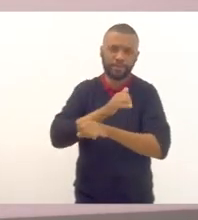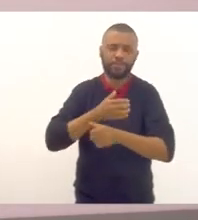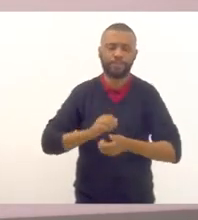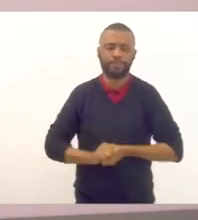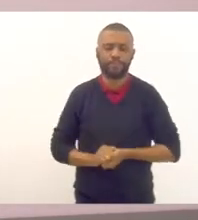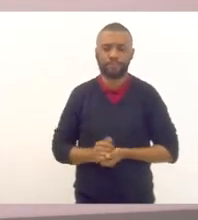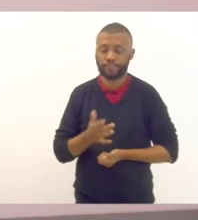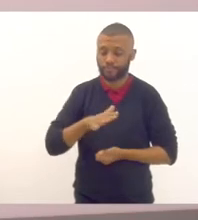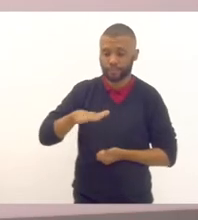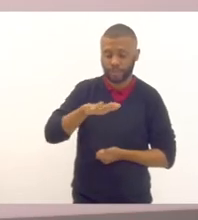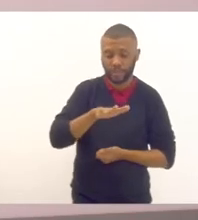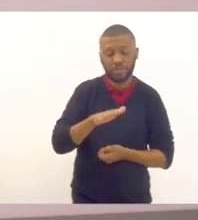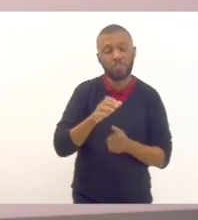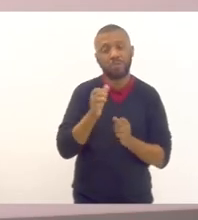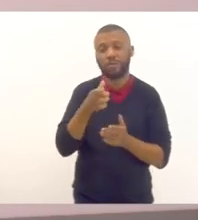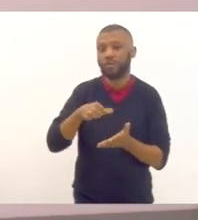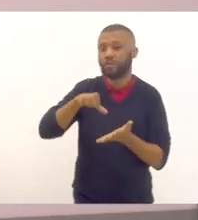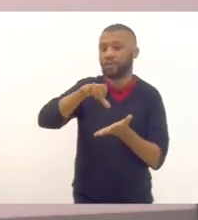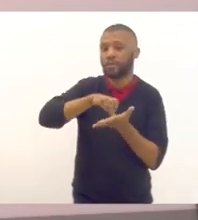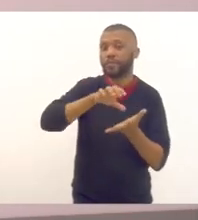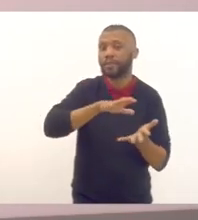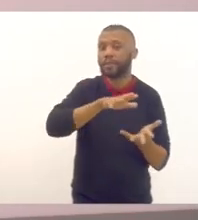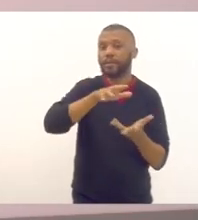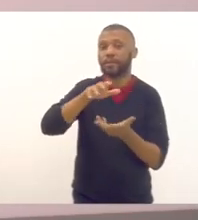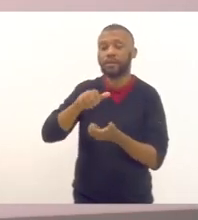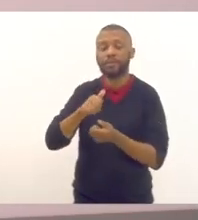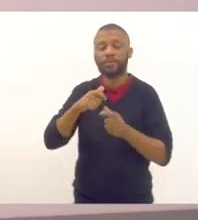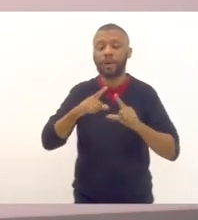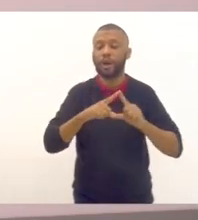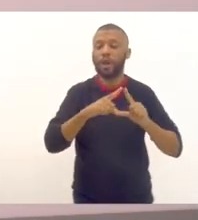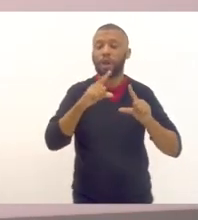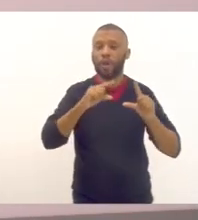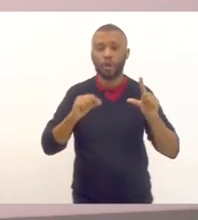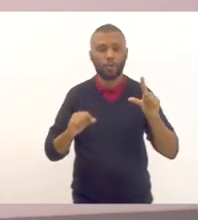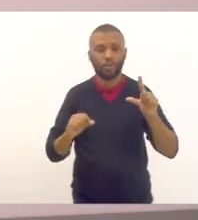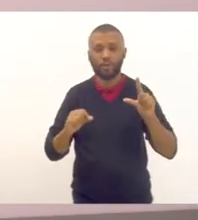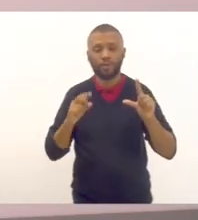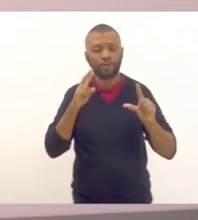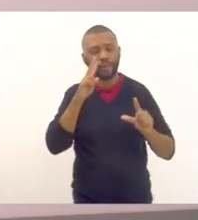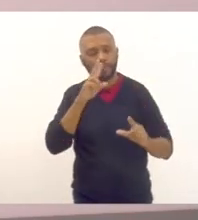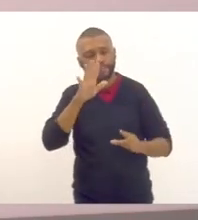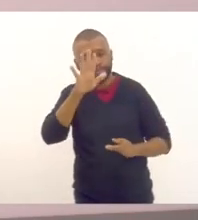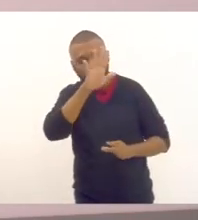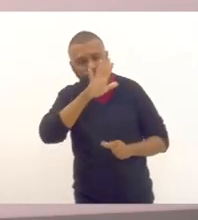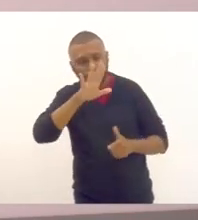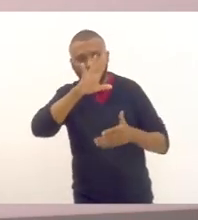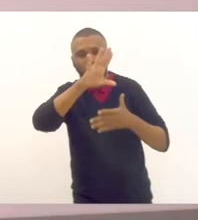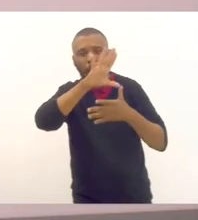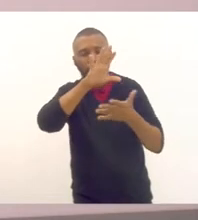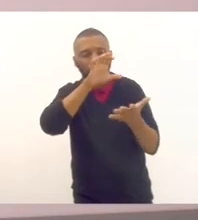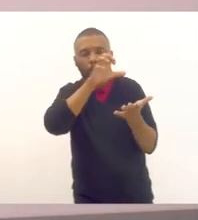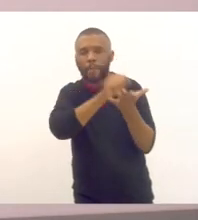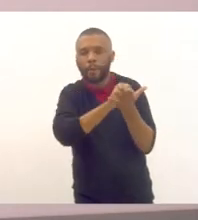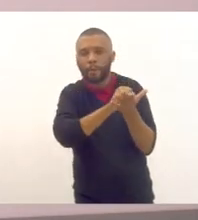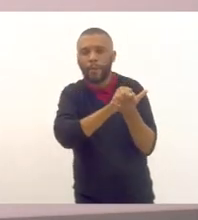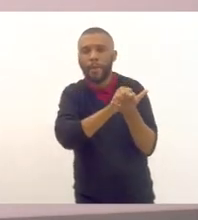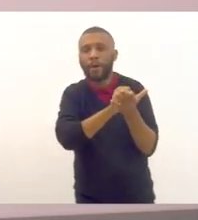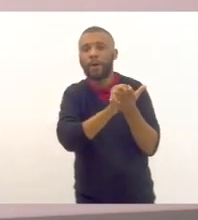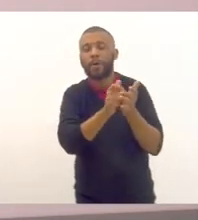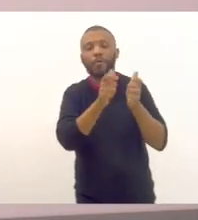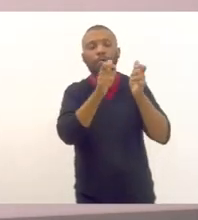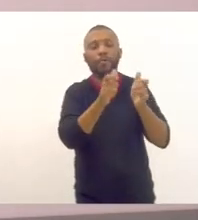ser um centro internacional de logística. Se vocês olharem o mapa como um todo, o Rio de Janeiro está ali no